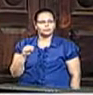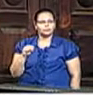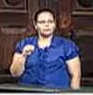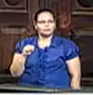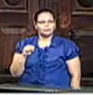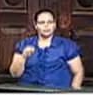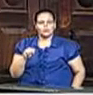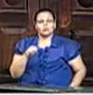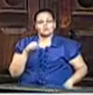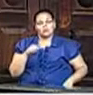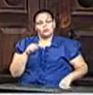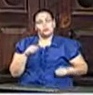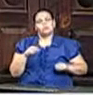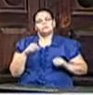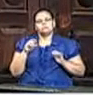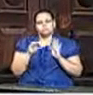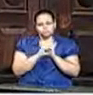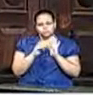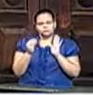E nela